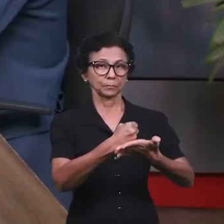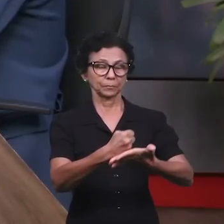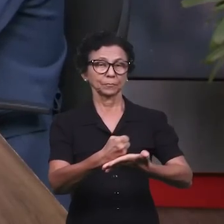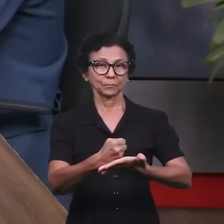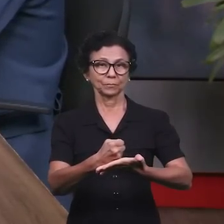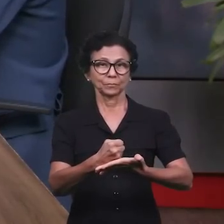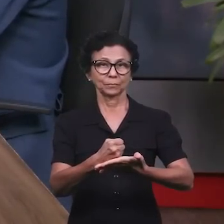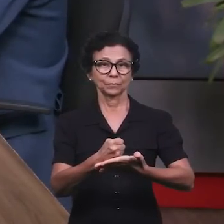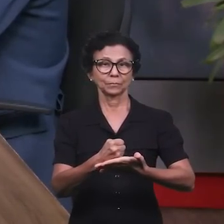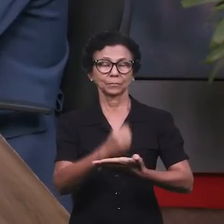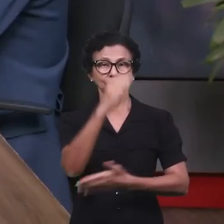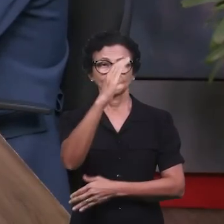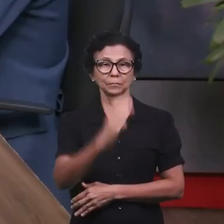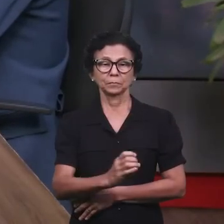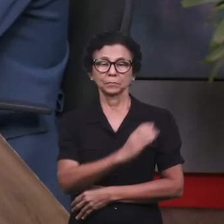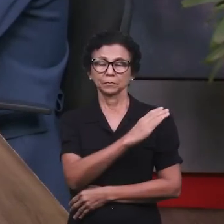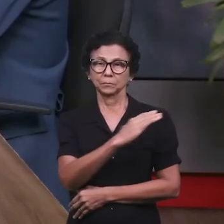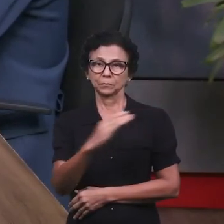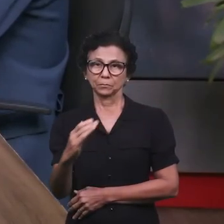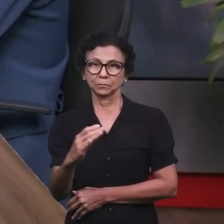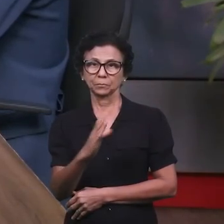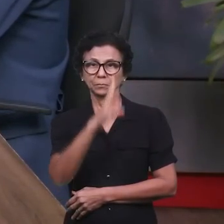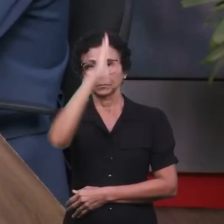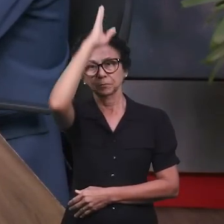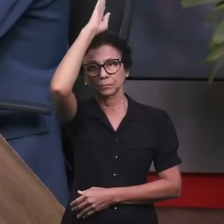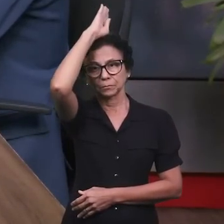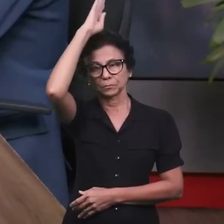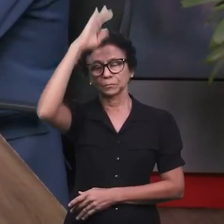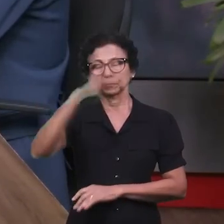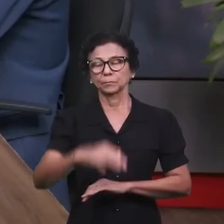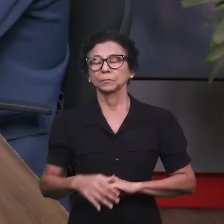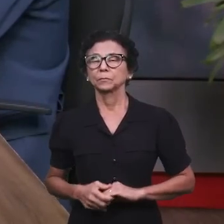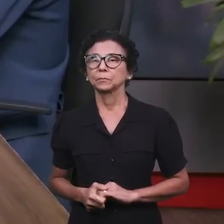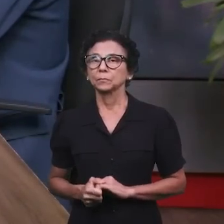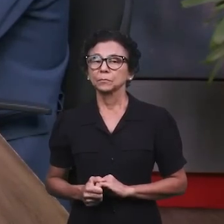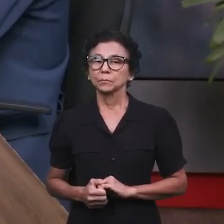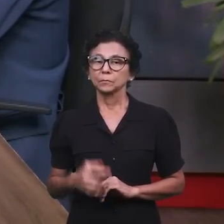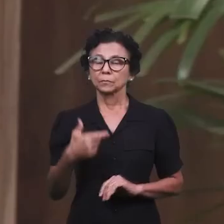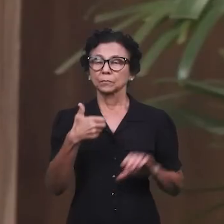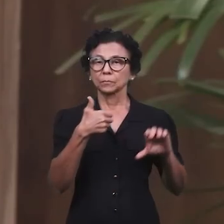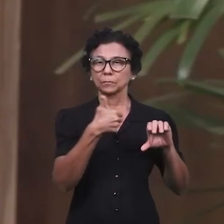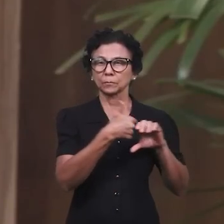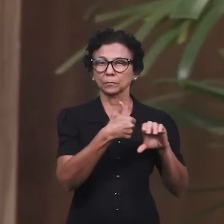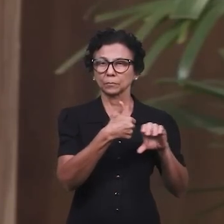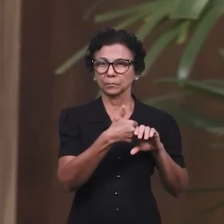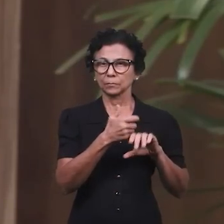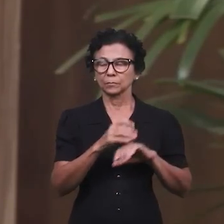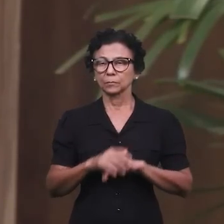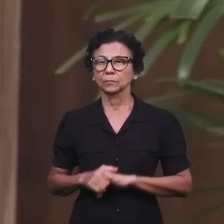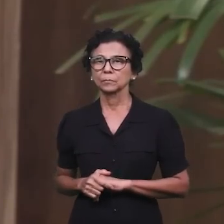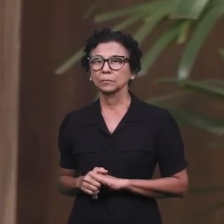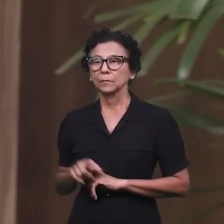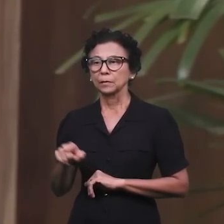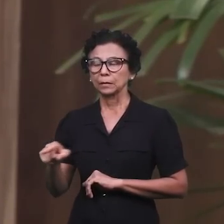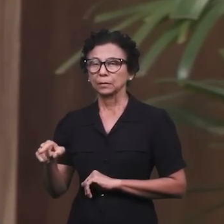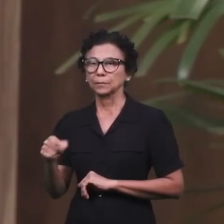aí que... Exatamente. Porque ali o cristianismo como operação do Espírito Santo, ele deixa de existir,